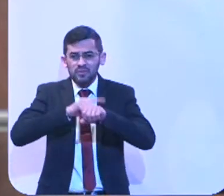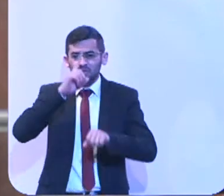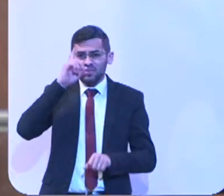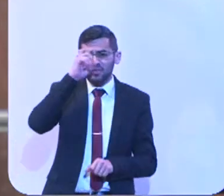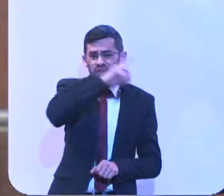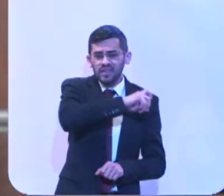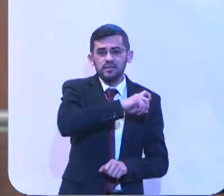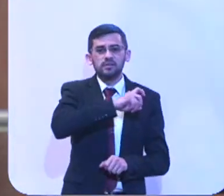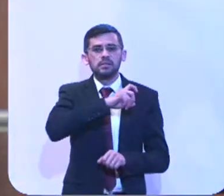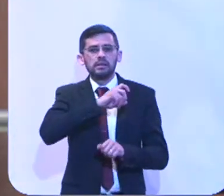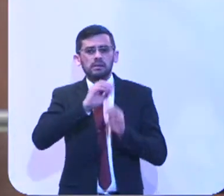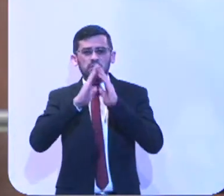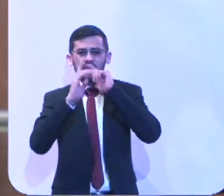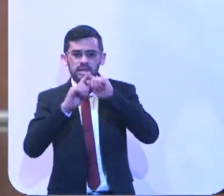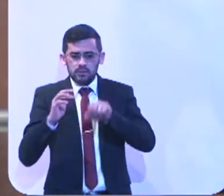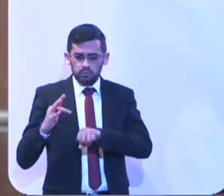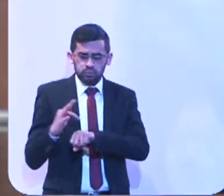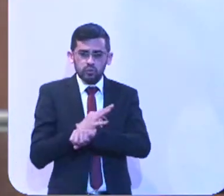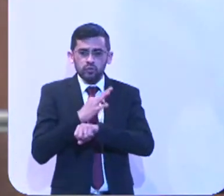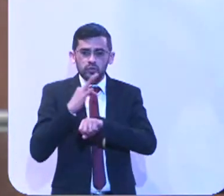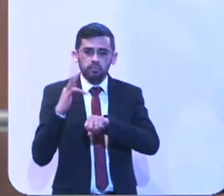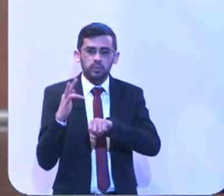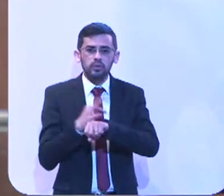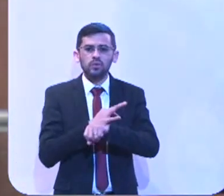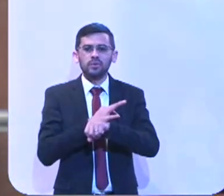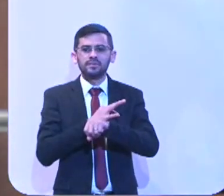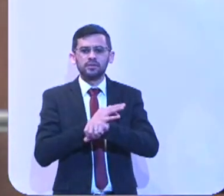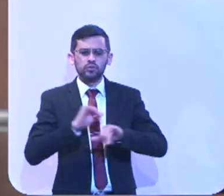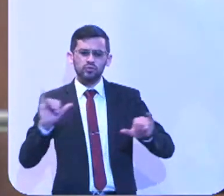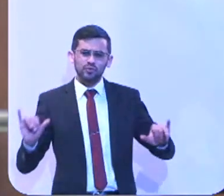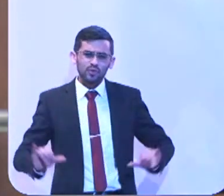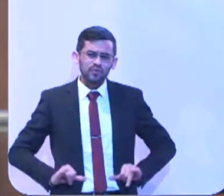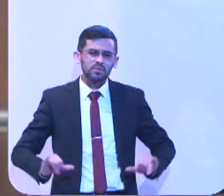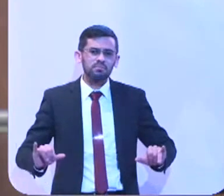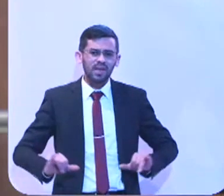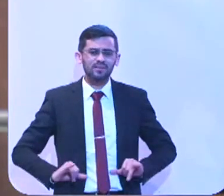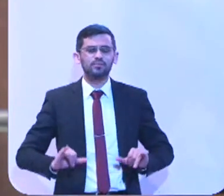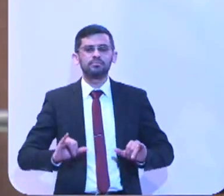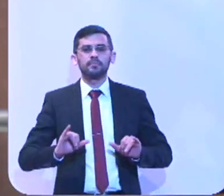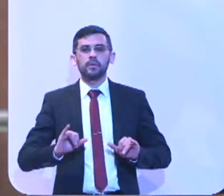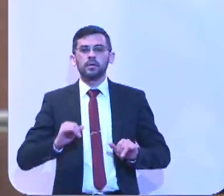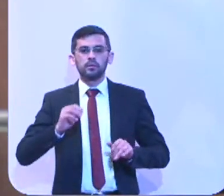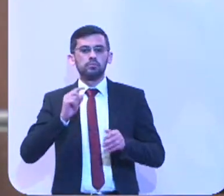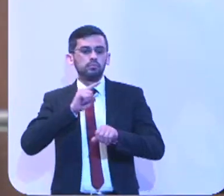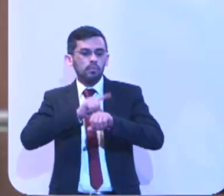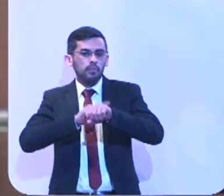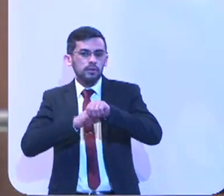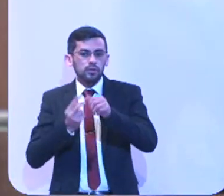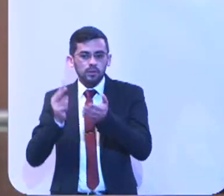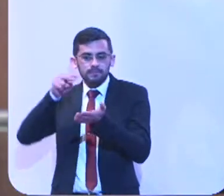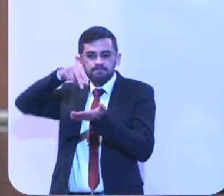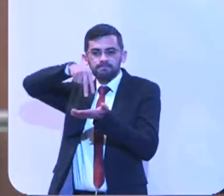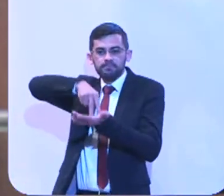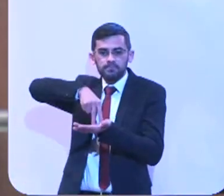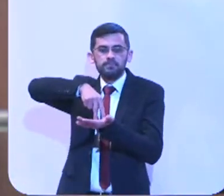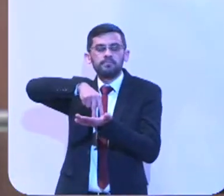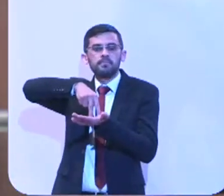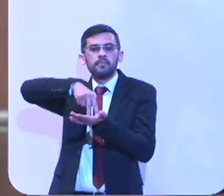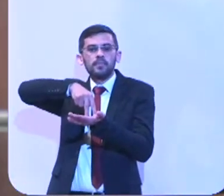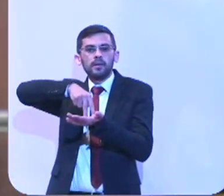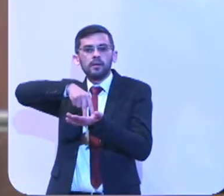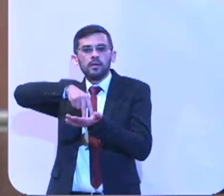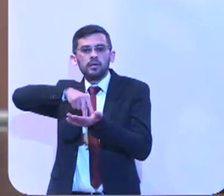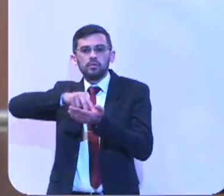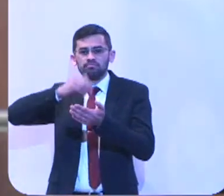crise. Uma igreja que resistiu à perseguição. Quando nos levantarmos,